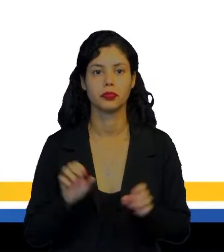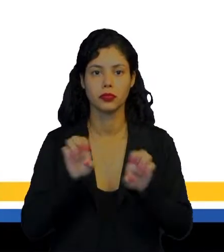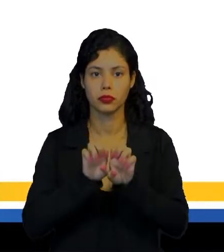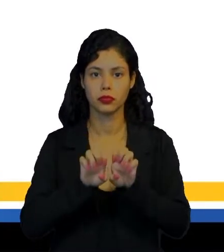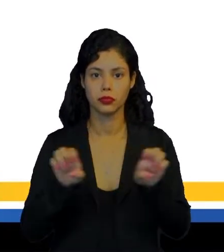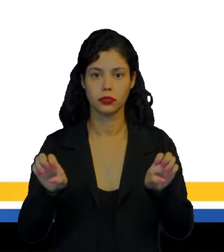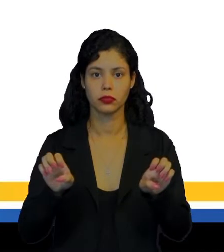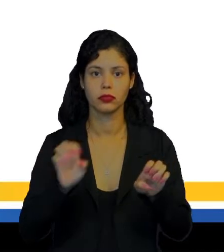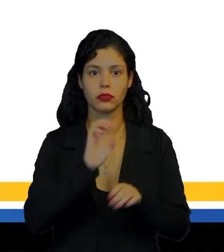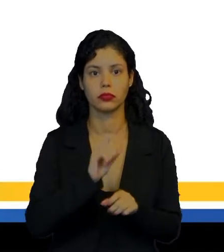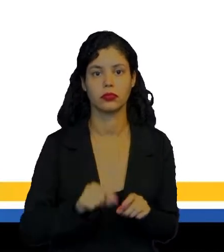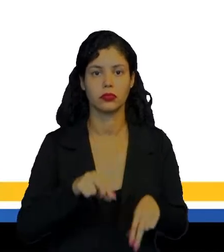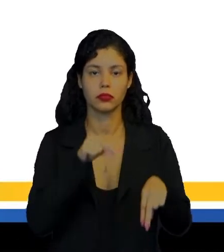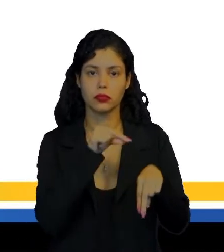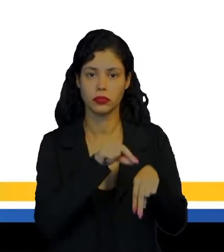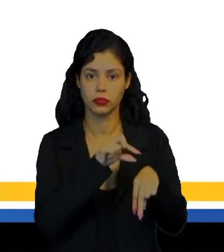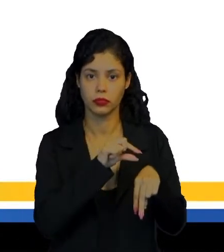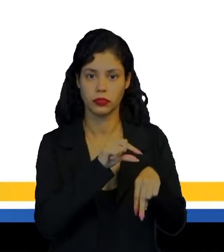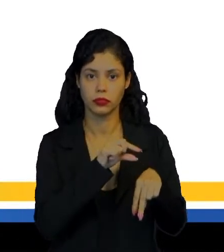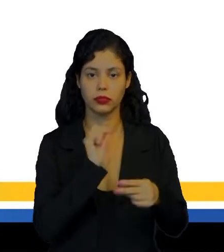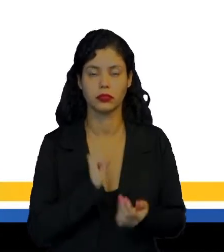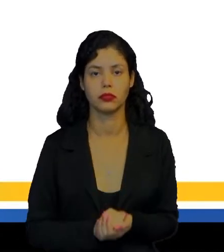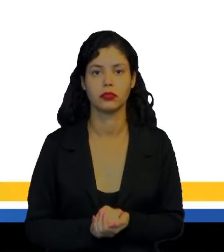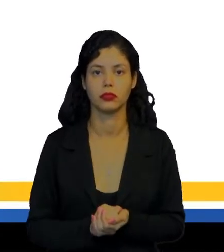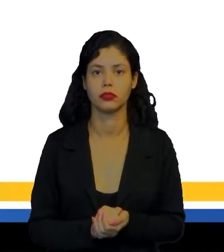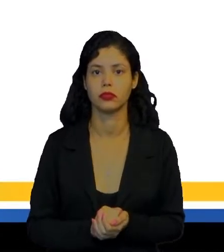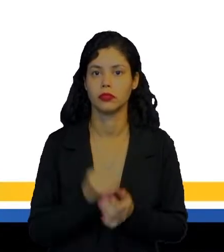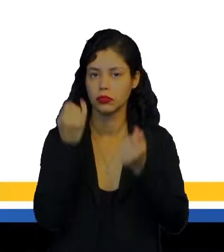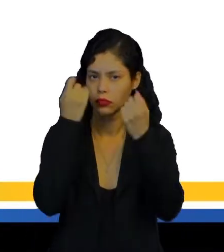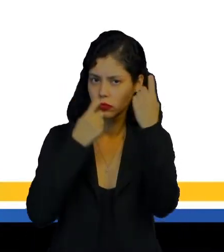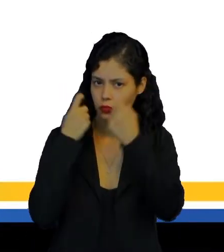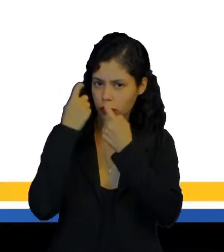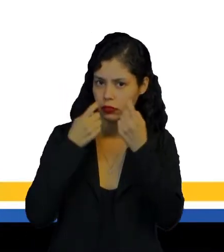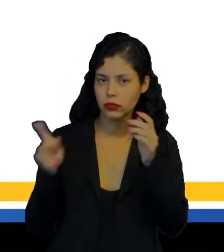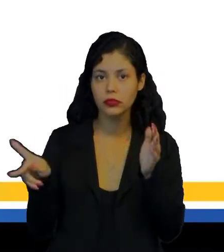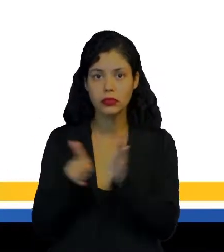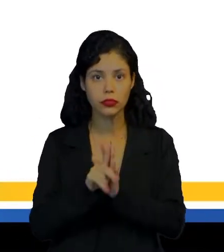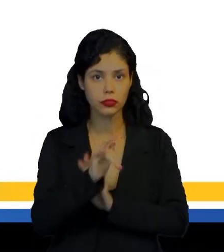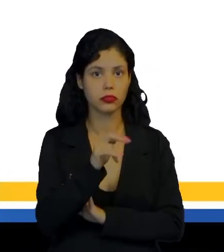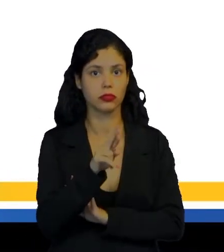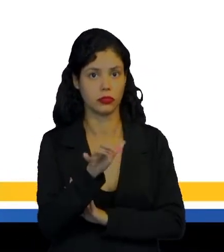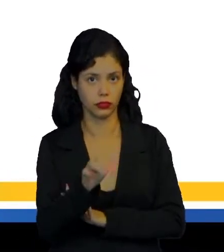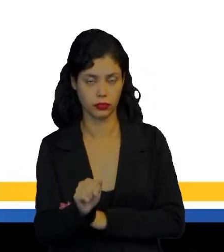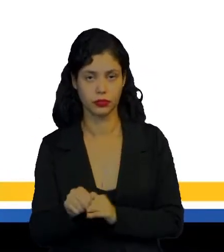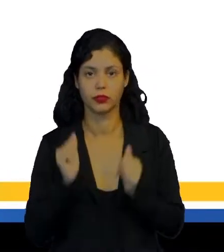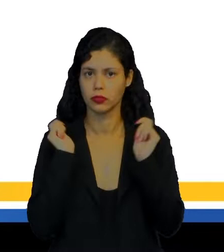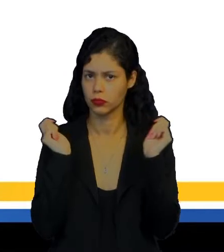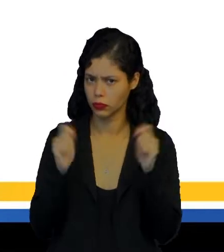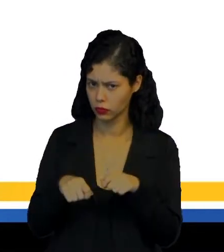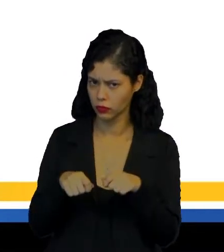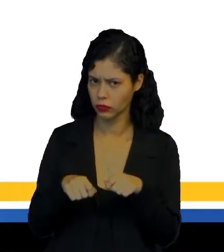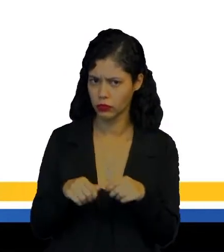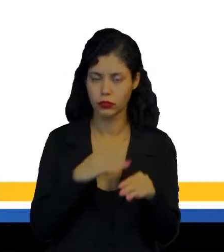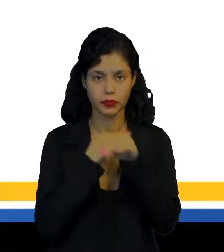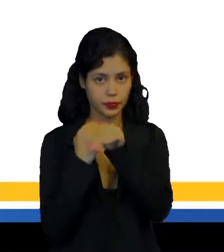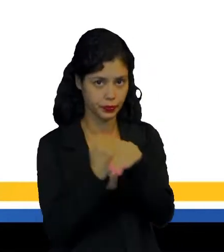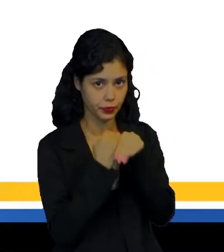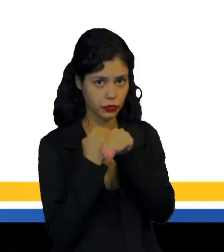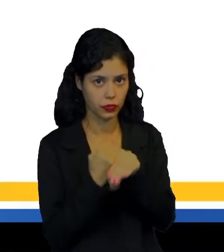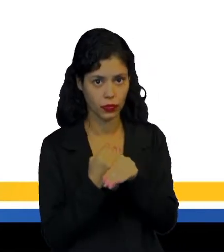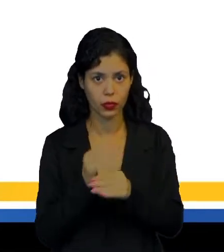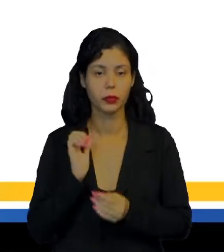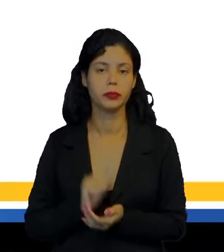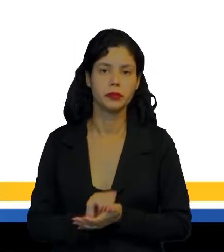Equação exponencial. Uma equação exponencial é uma expressão algébrica que possui uma igualdade